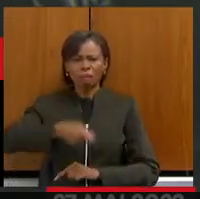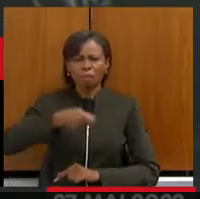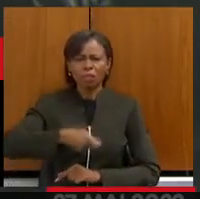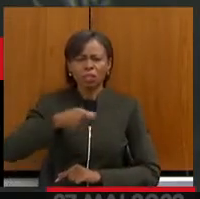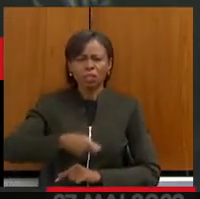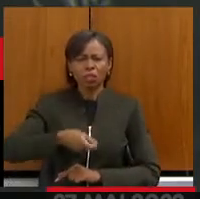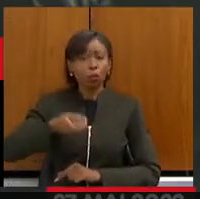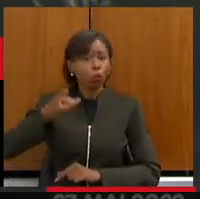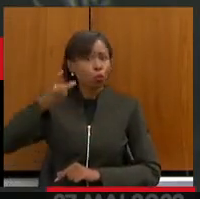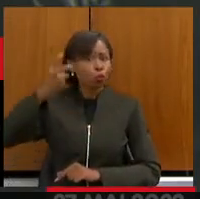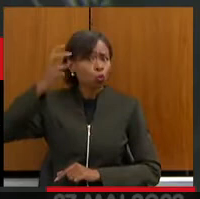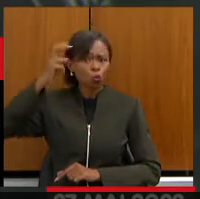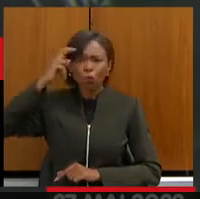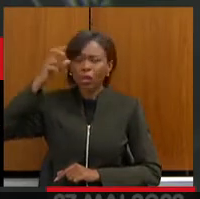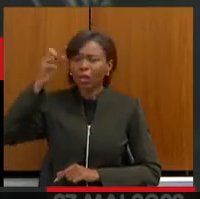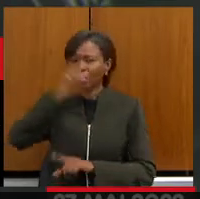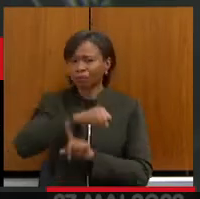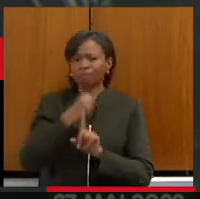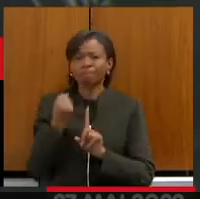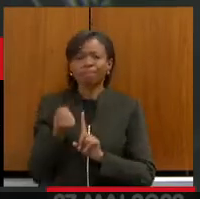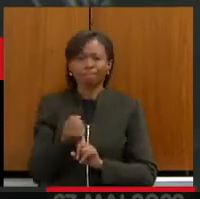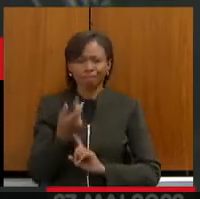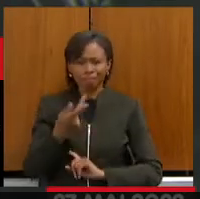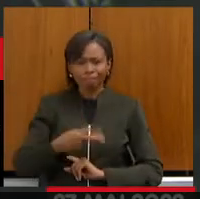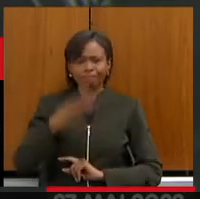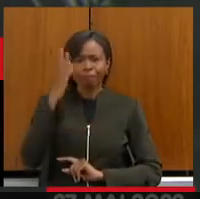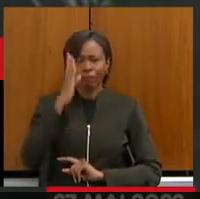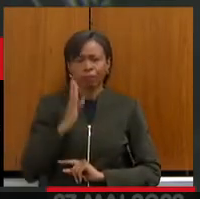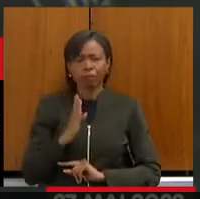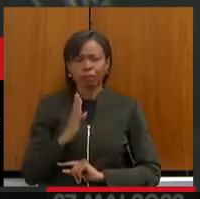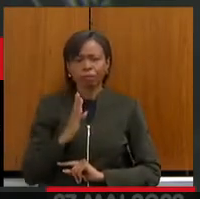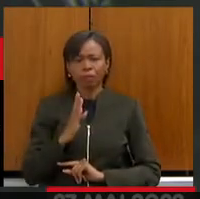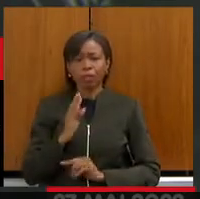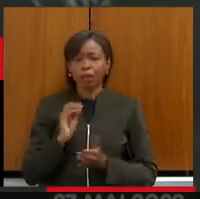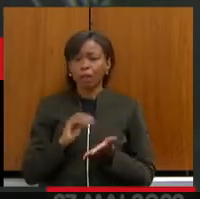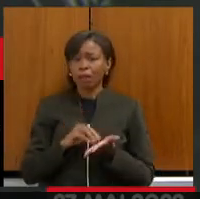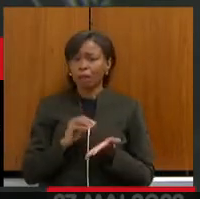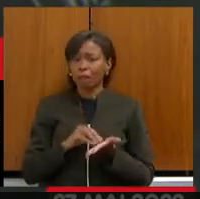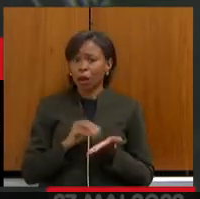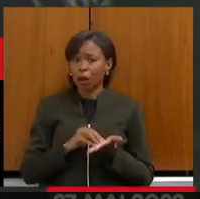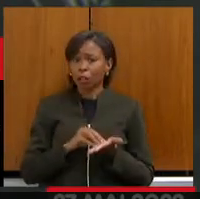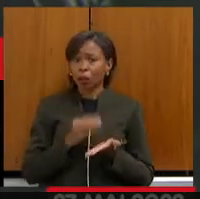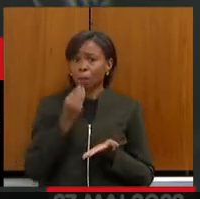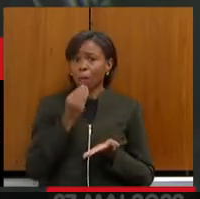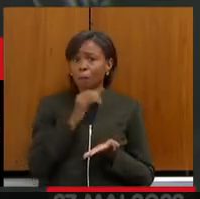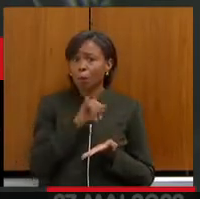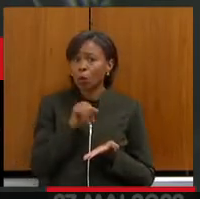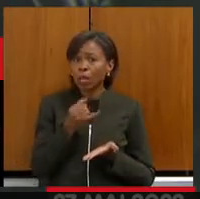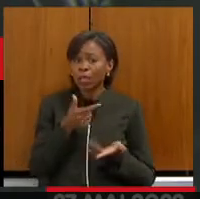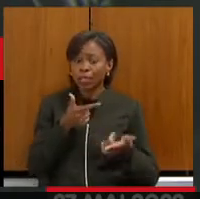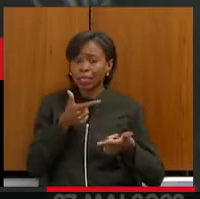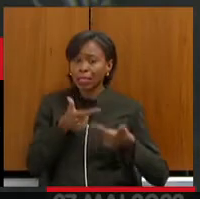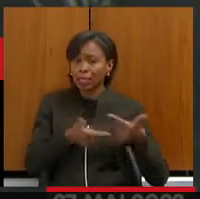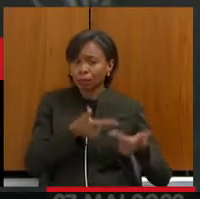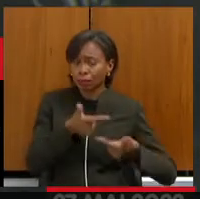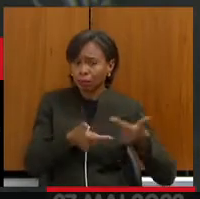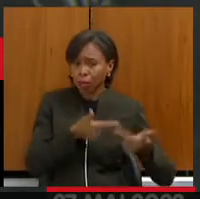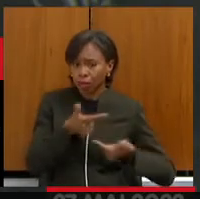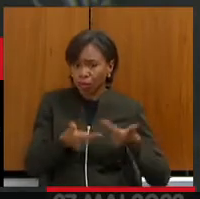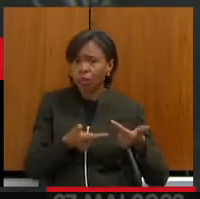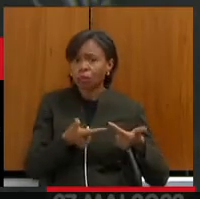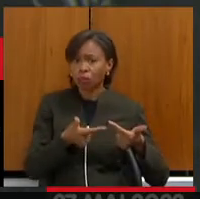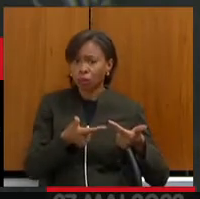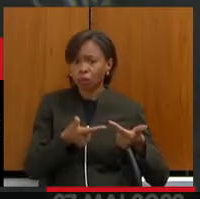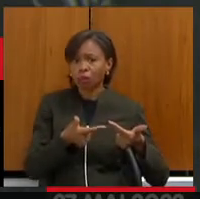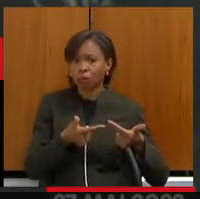sociedade a falta de oportunidade de trabalho especialmente os que considerem a realidade das mulheres em suas